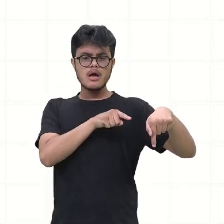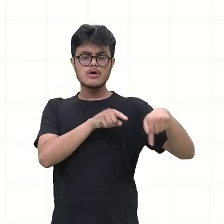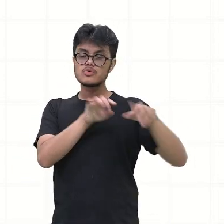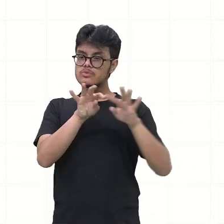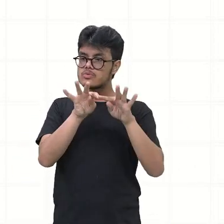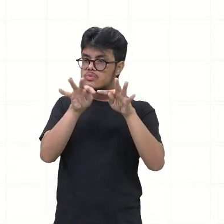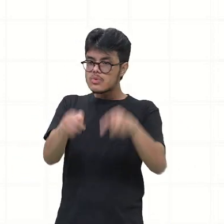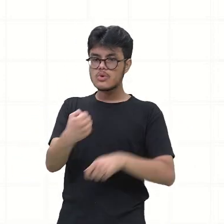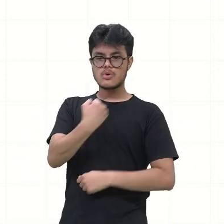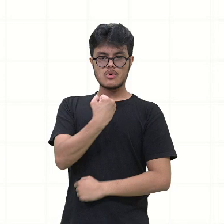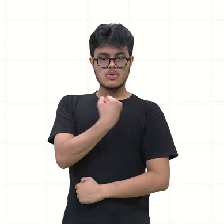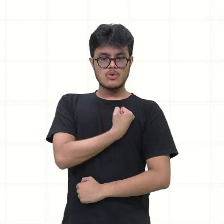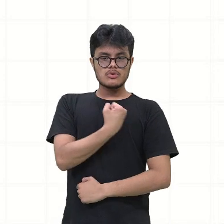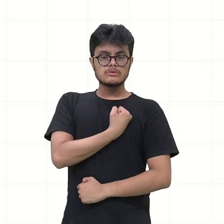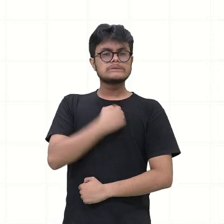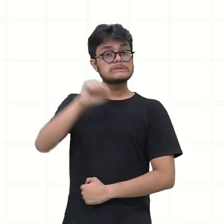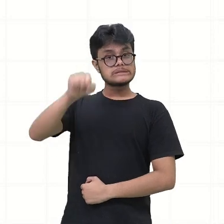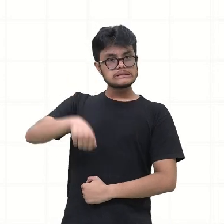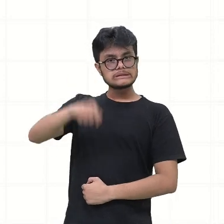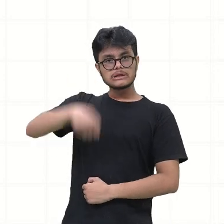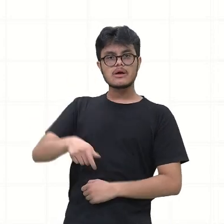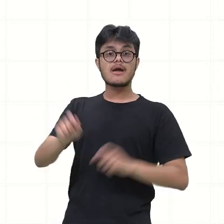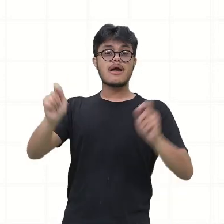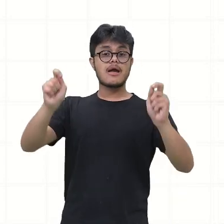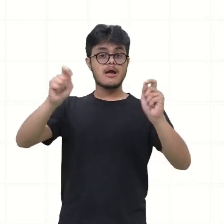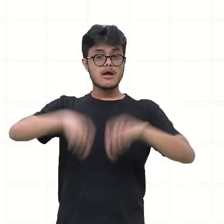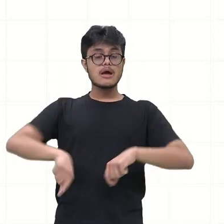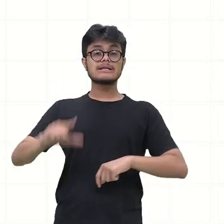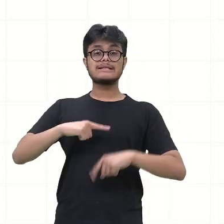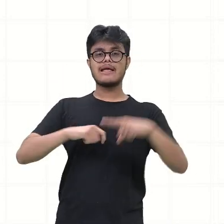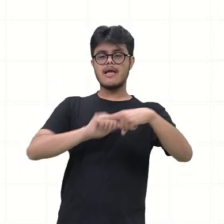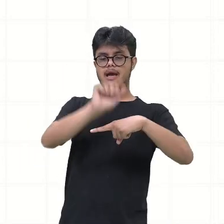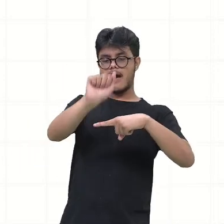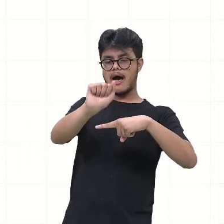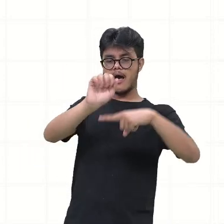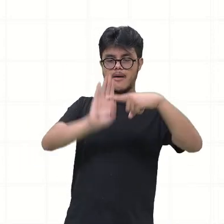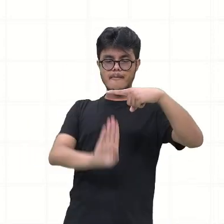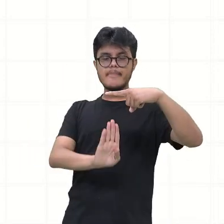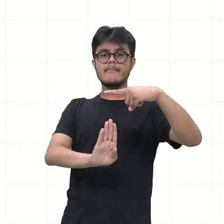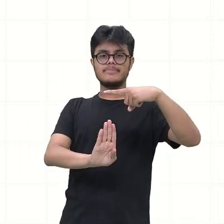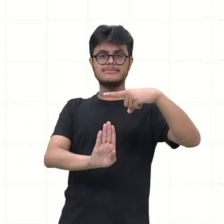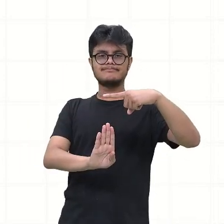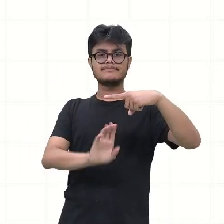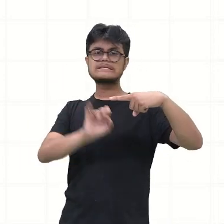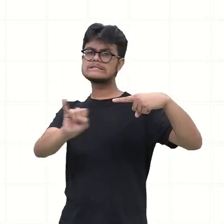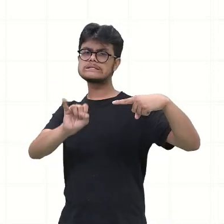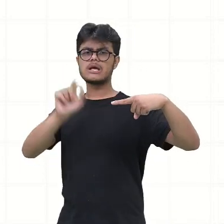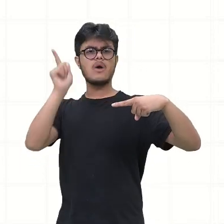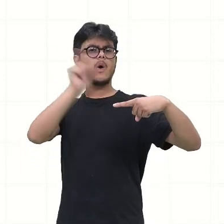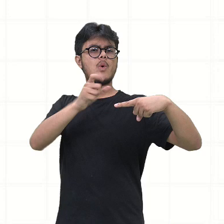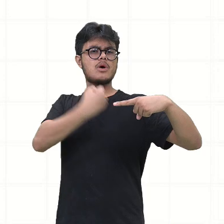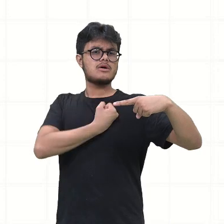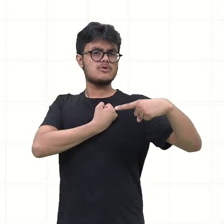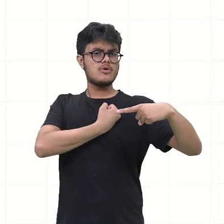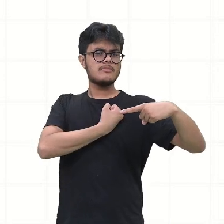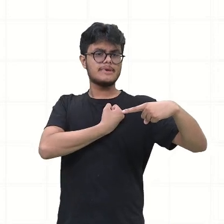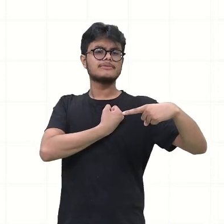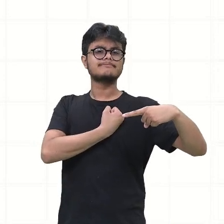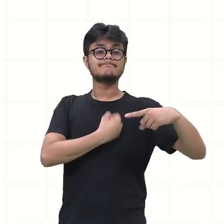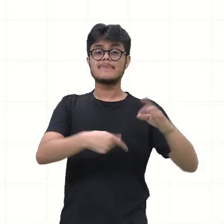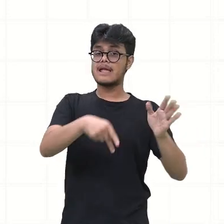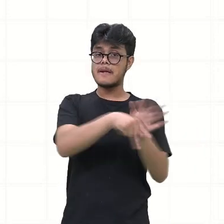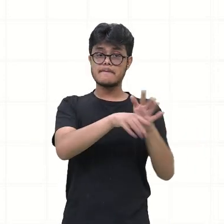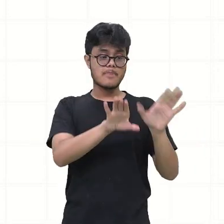número que eu consigo escrever na forma A sobre B. Então, se eu consigo escrever um número como